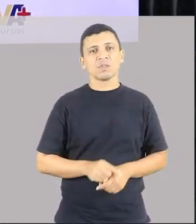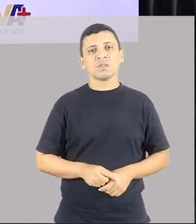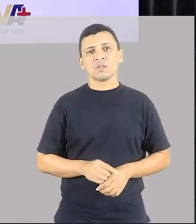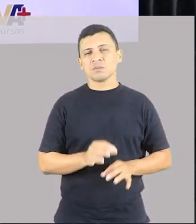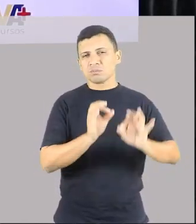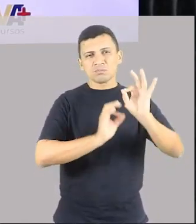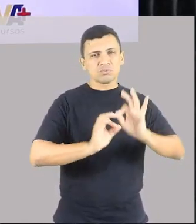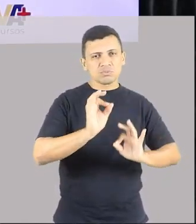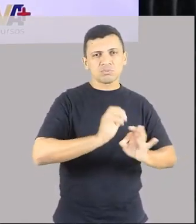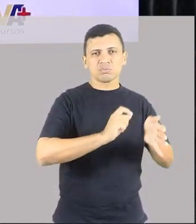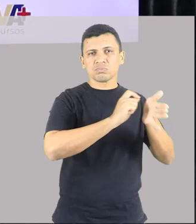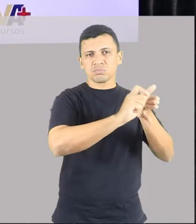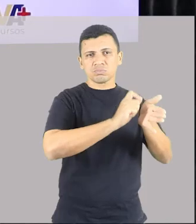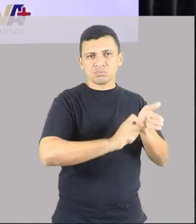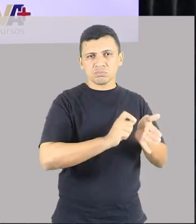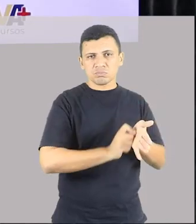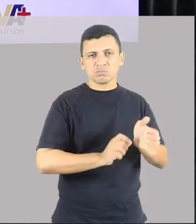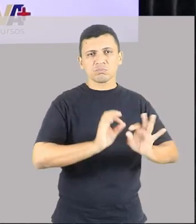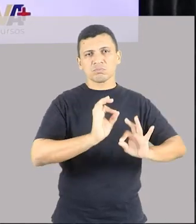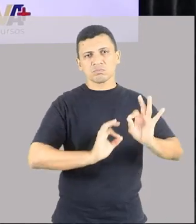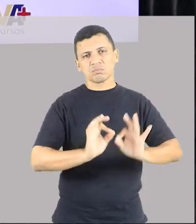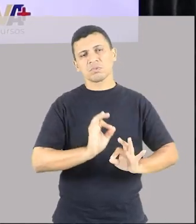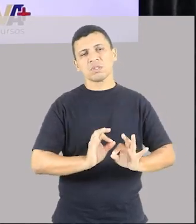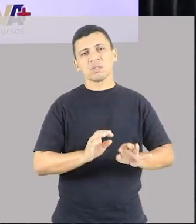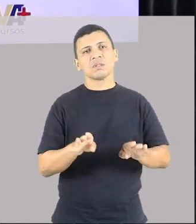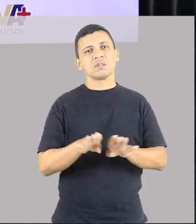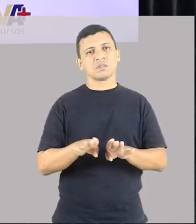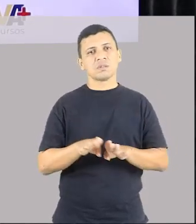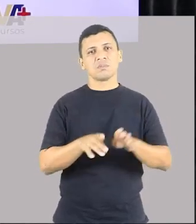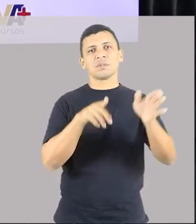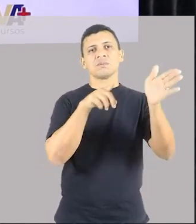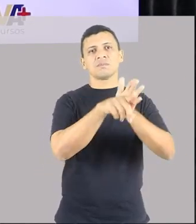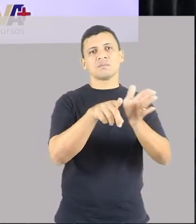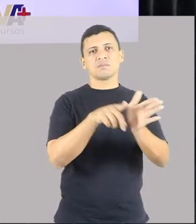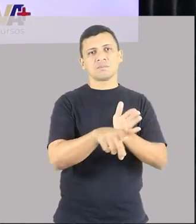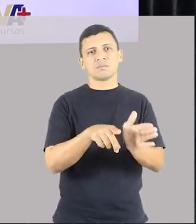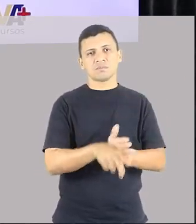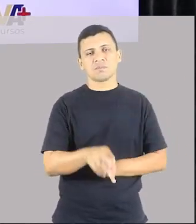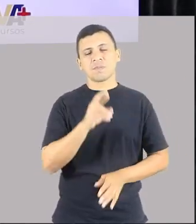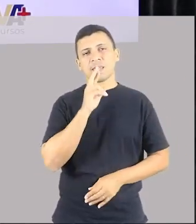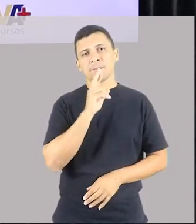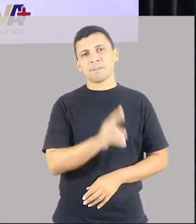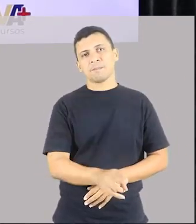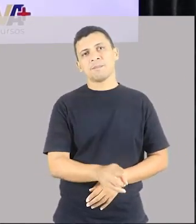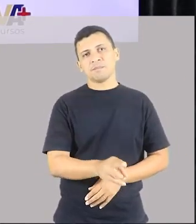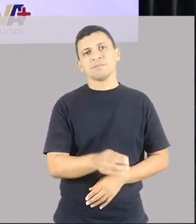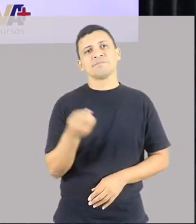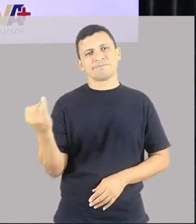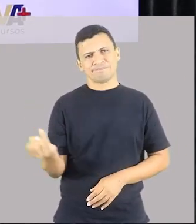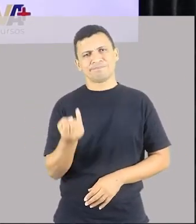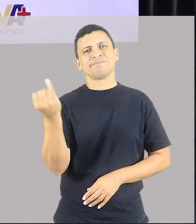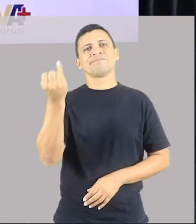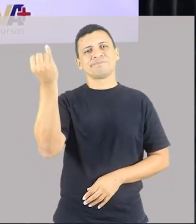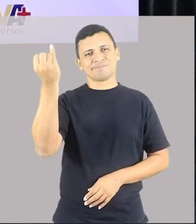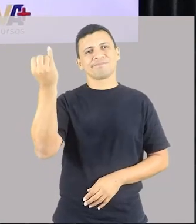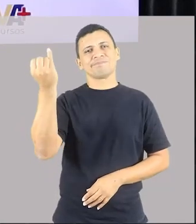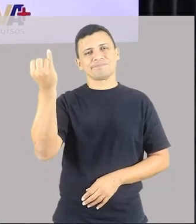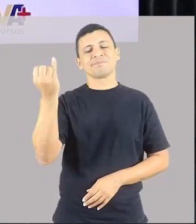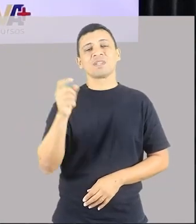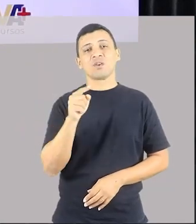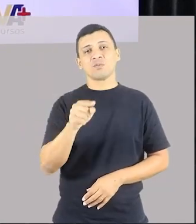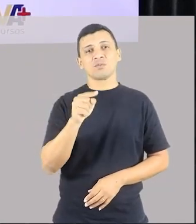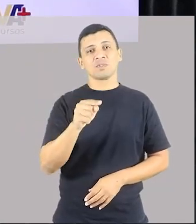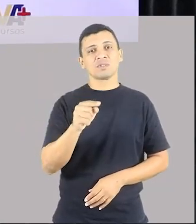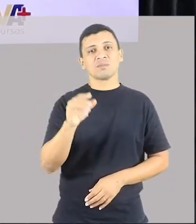bem fichado, bem diagramado e com questões. A resolução de questões é muito importante para que você